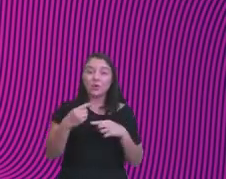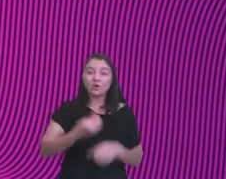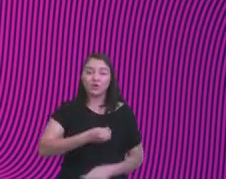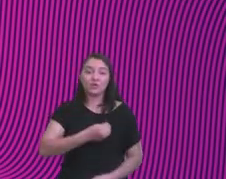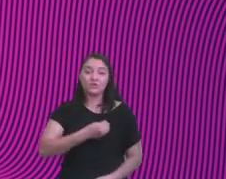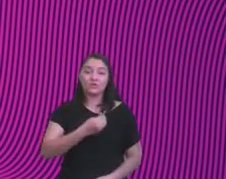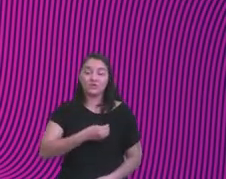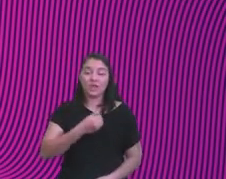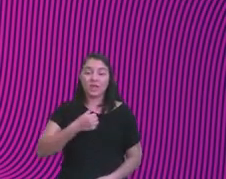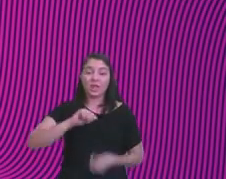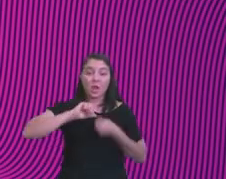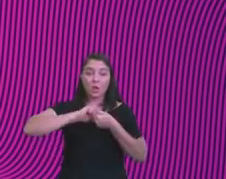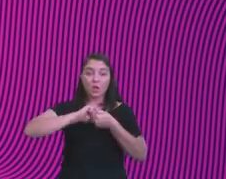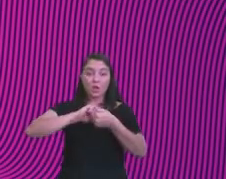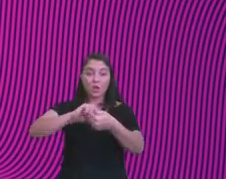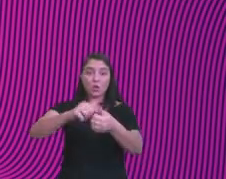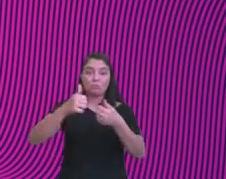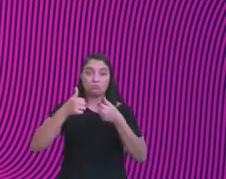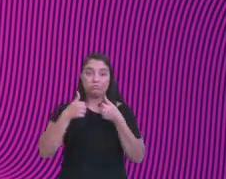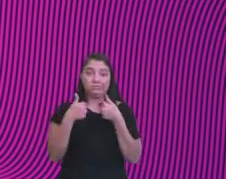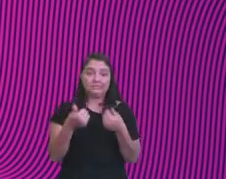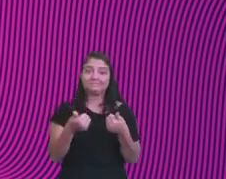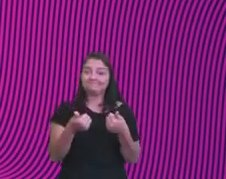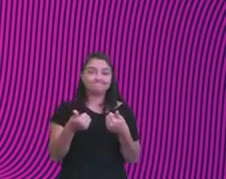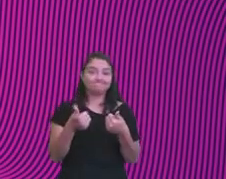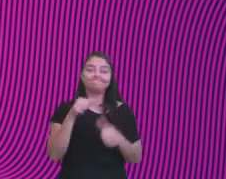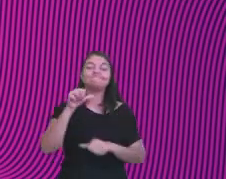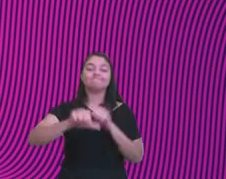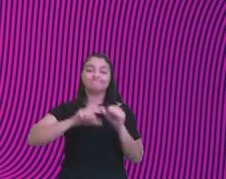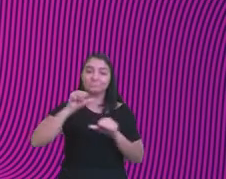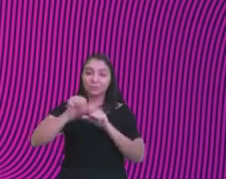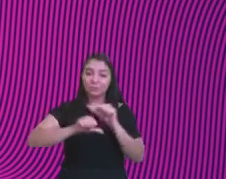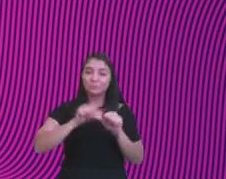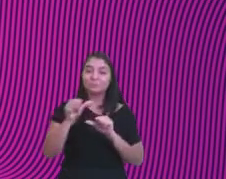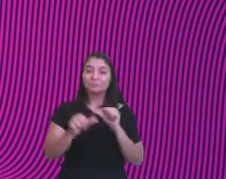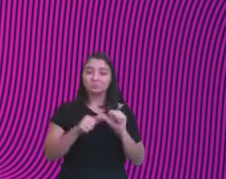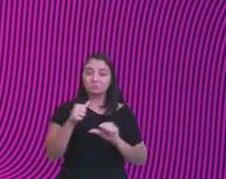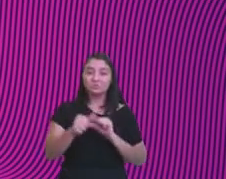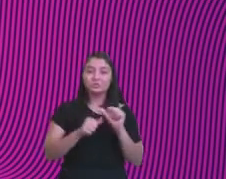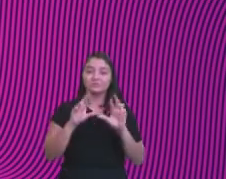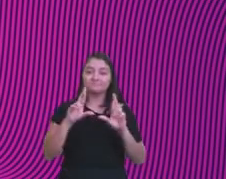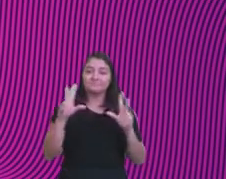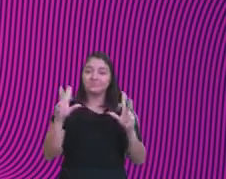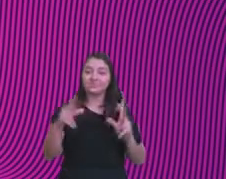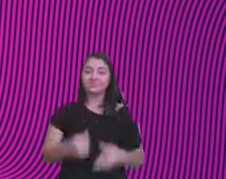não é similar àquilo que a gente consegue numa anastomose coloretal, mesmo que seja baixa.